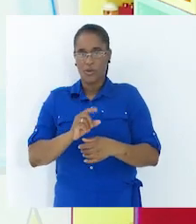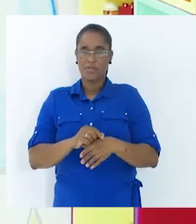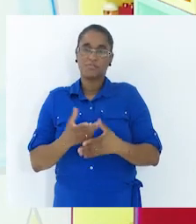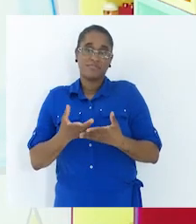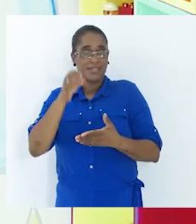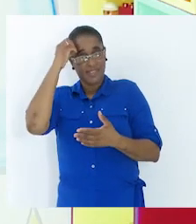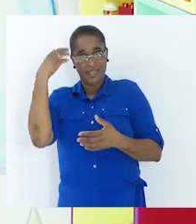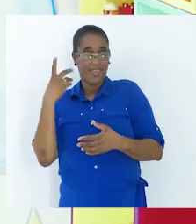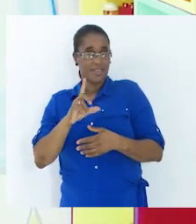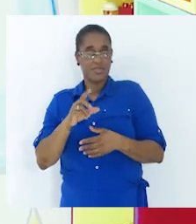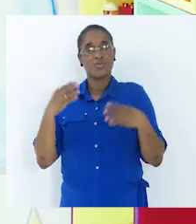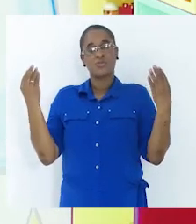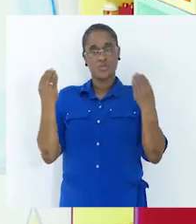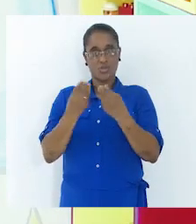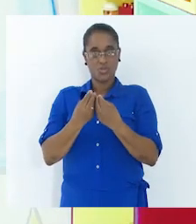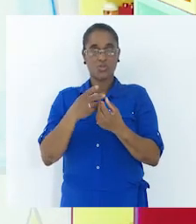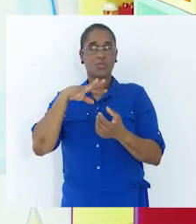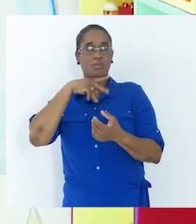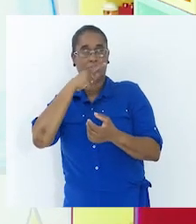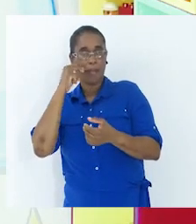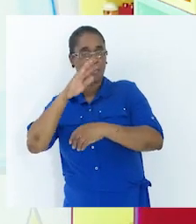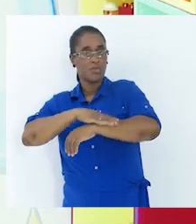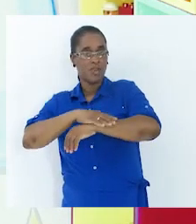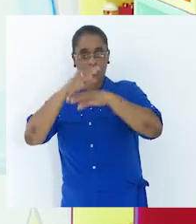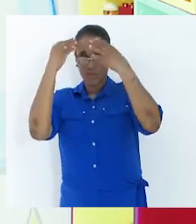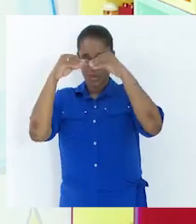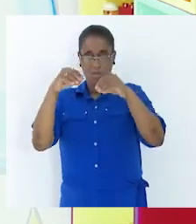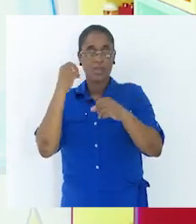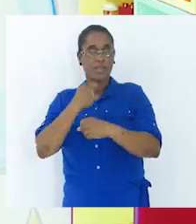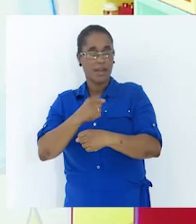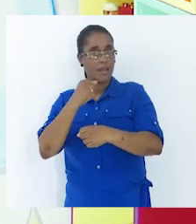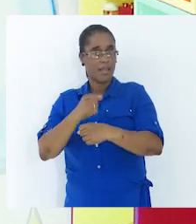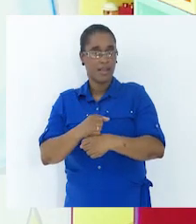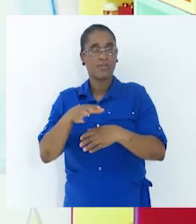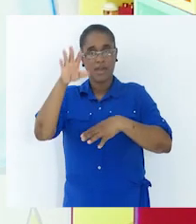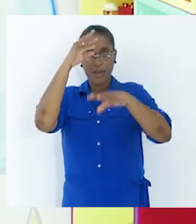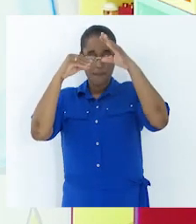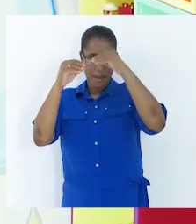não se esqueçam, junto dos pais encarregados de educação, trabalhando para uma